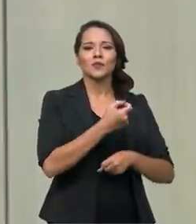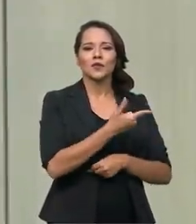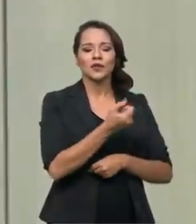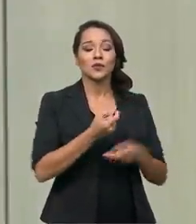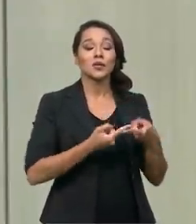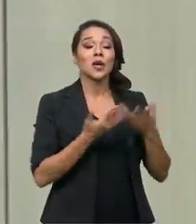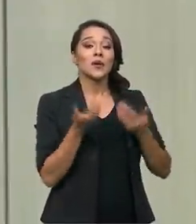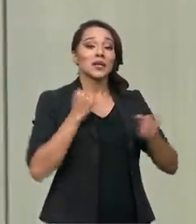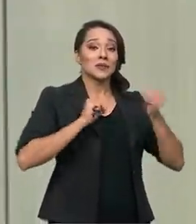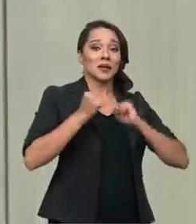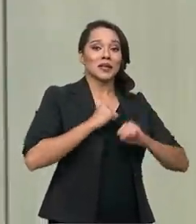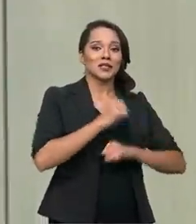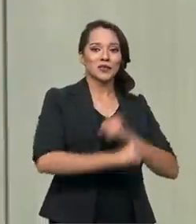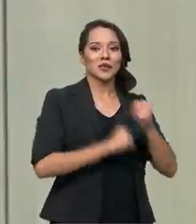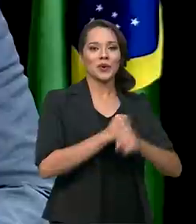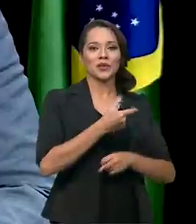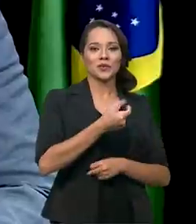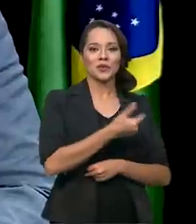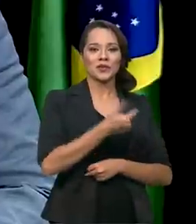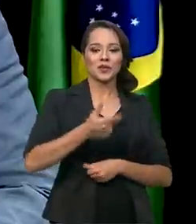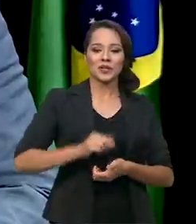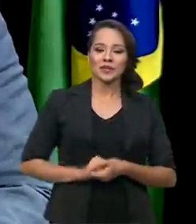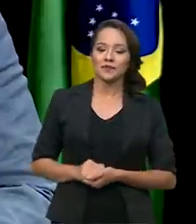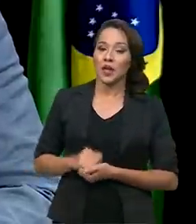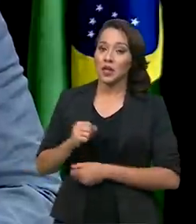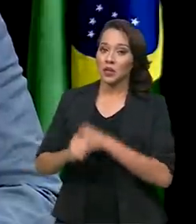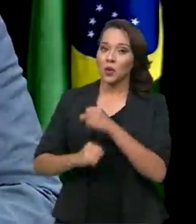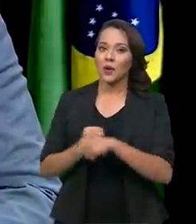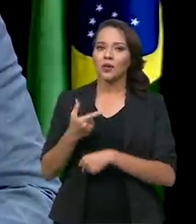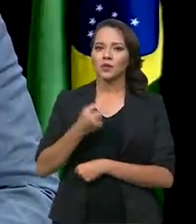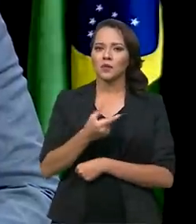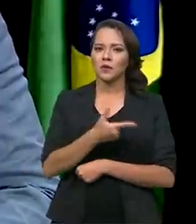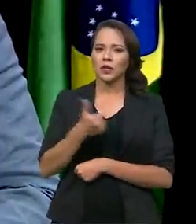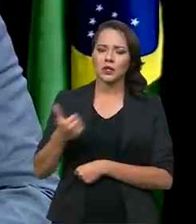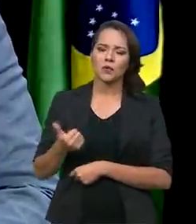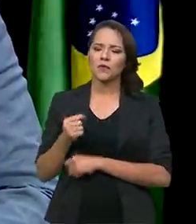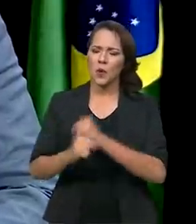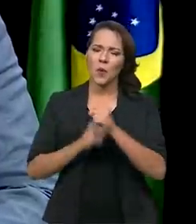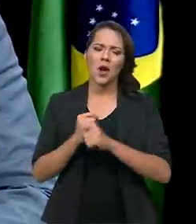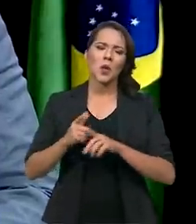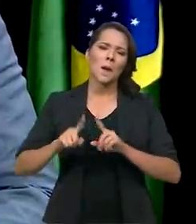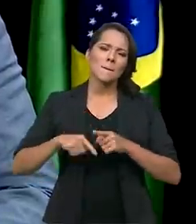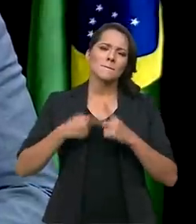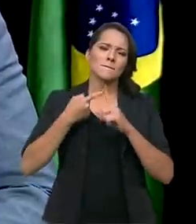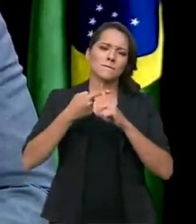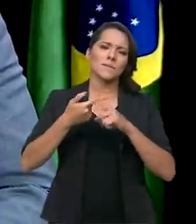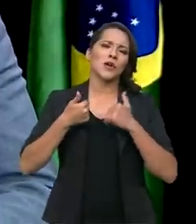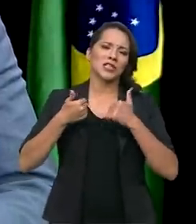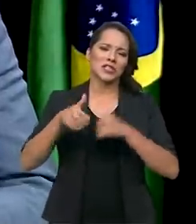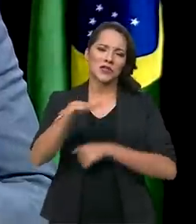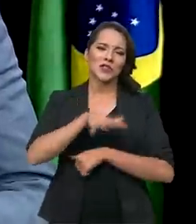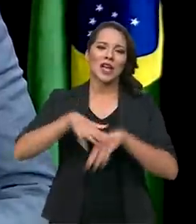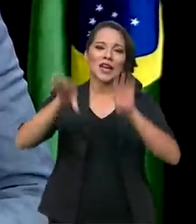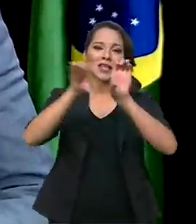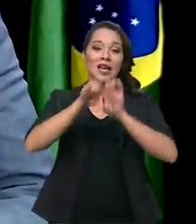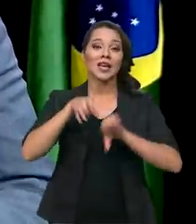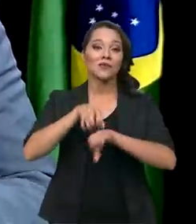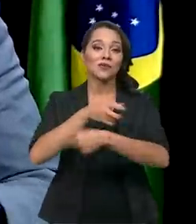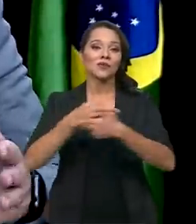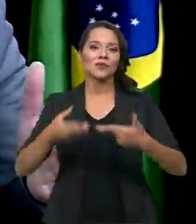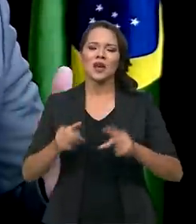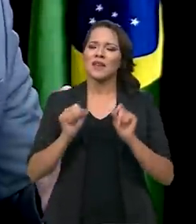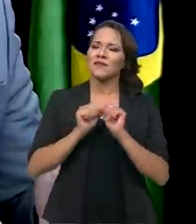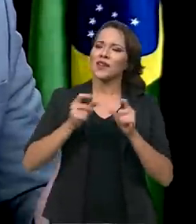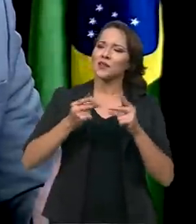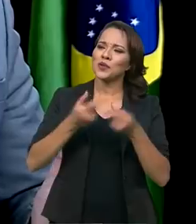as expectativas para 2022. O ano de 2021 foi um ano extremamente positivo nesse setor da infraestrutura, um ano de muitas